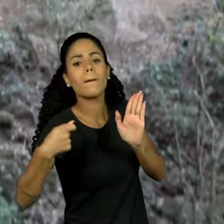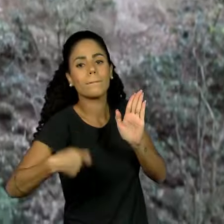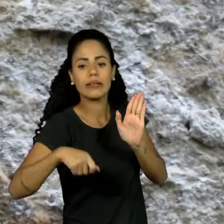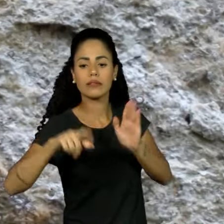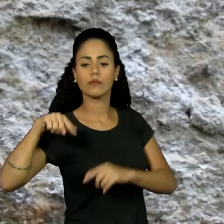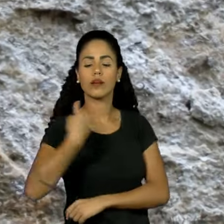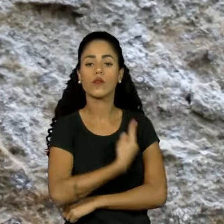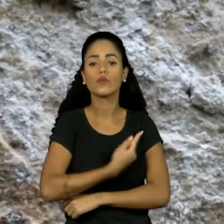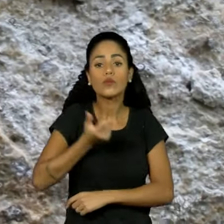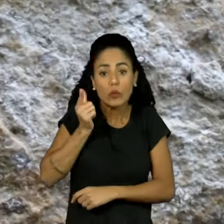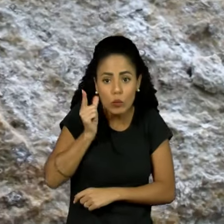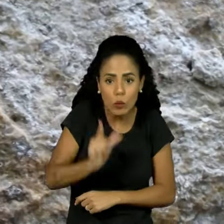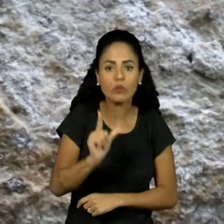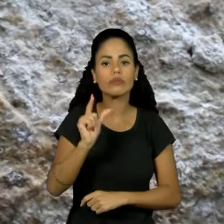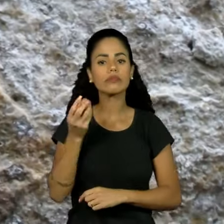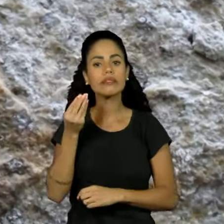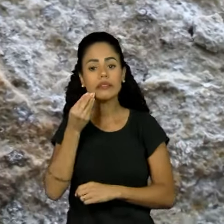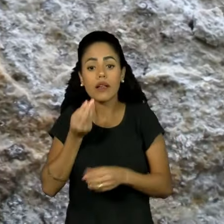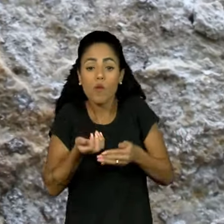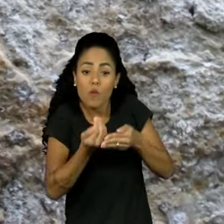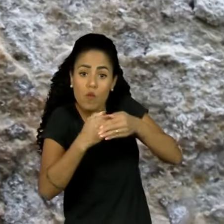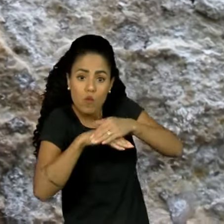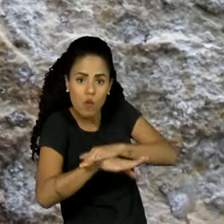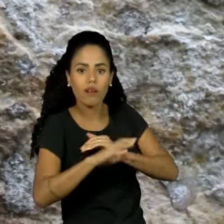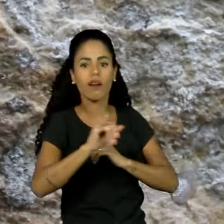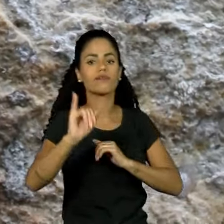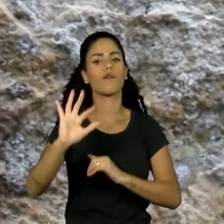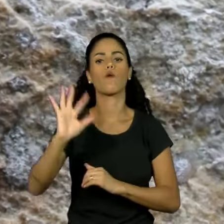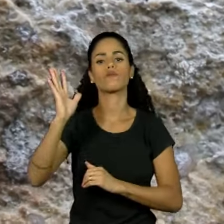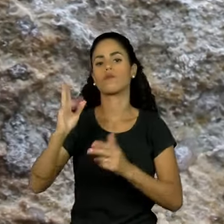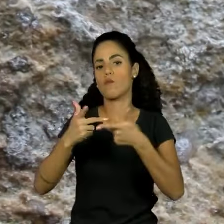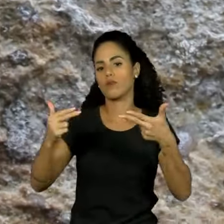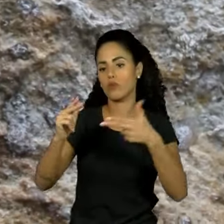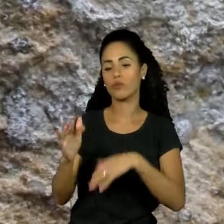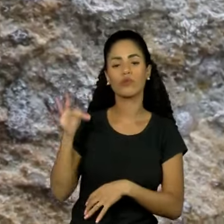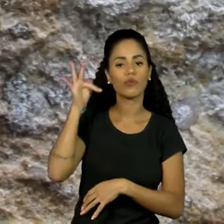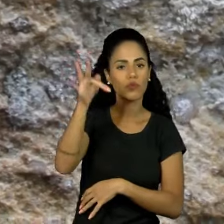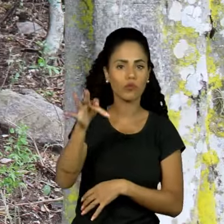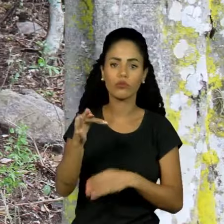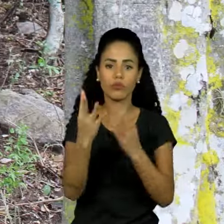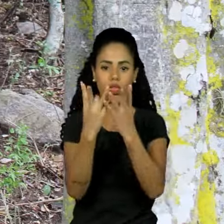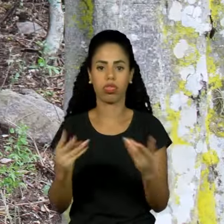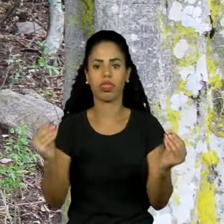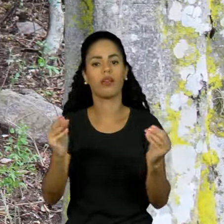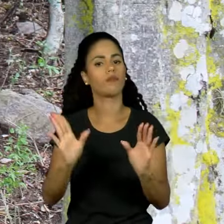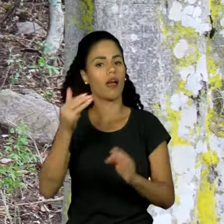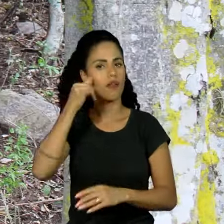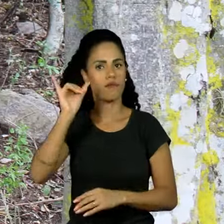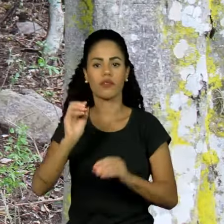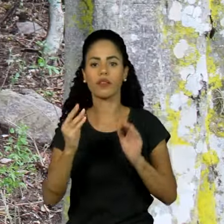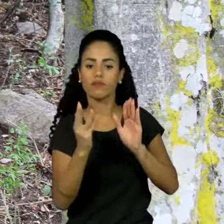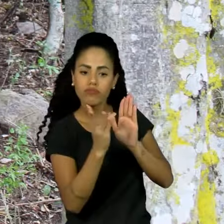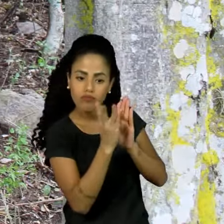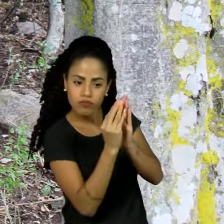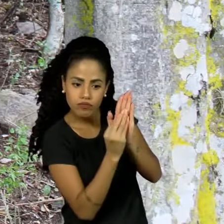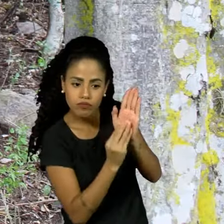possa, pelo menos, ter, né, caso haja esses sítios desapareçam mais para frente, a gente